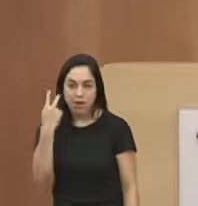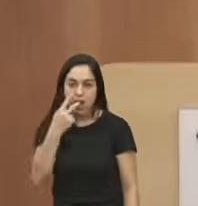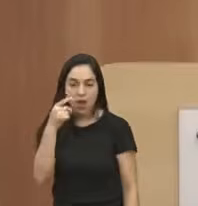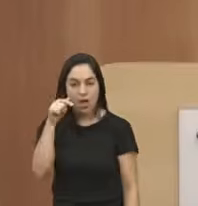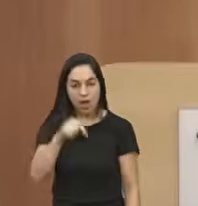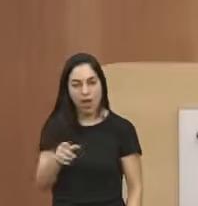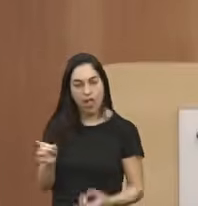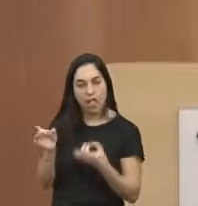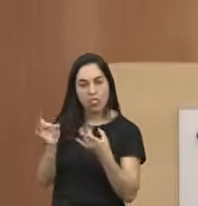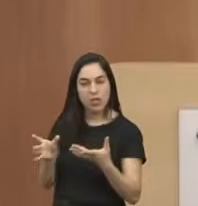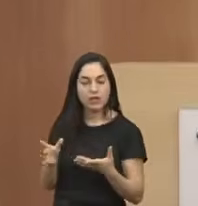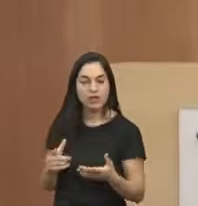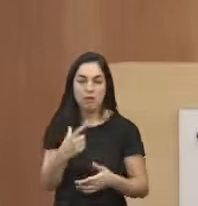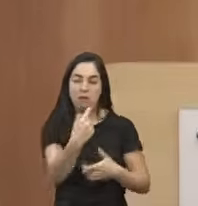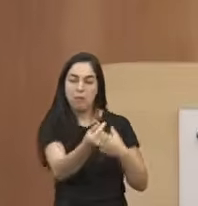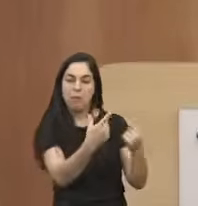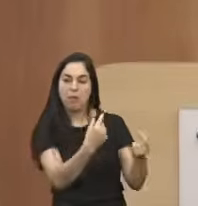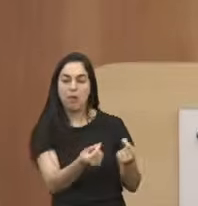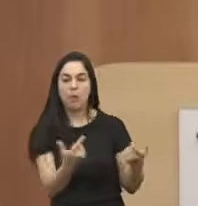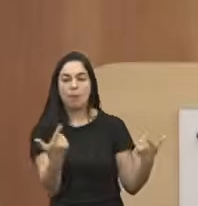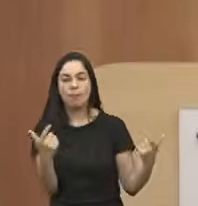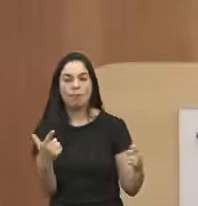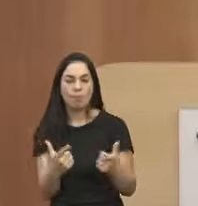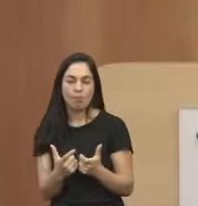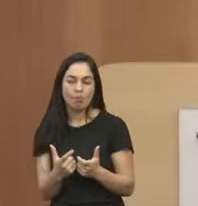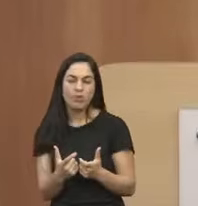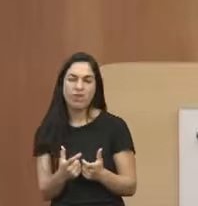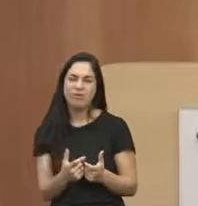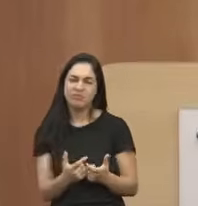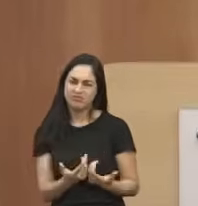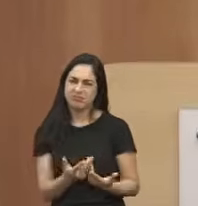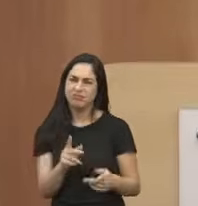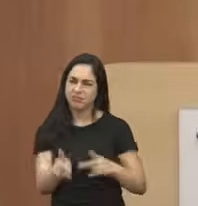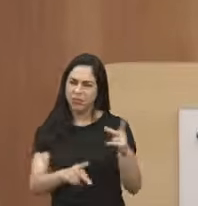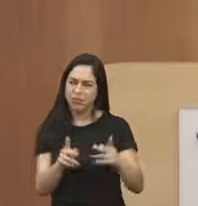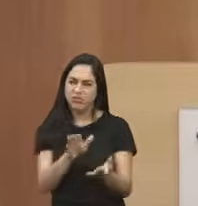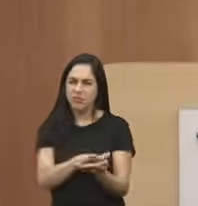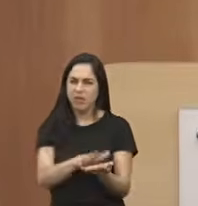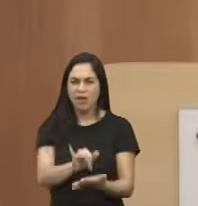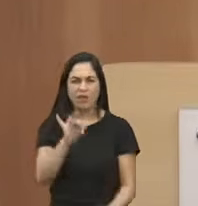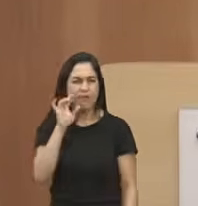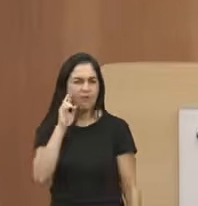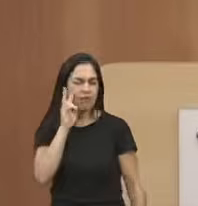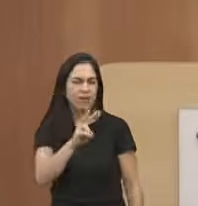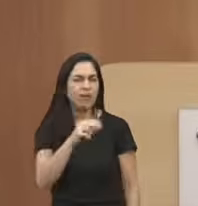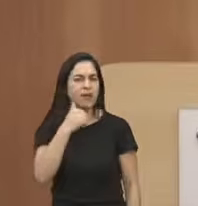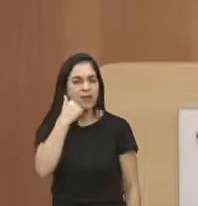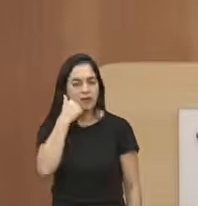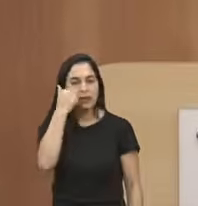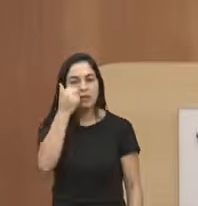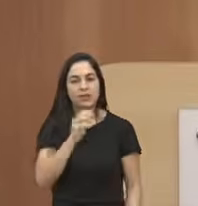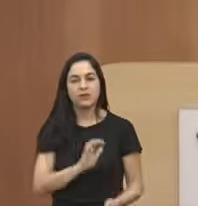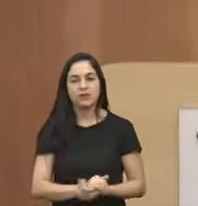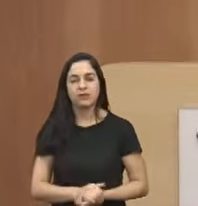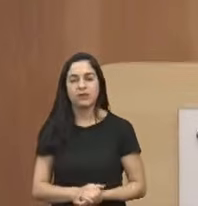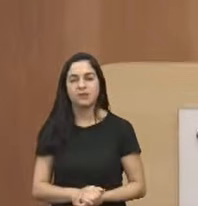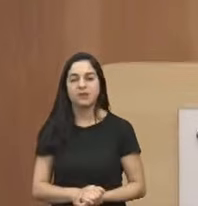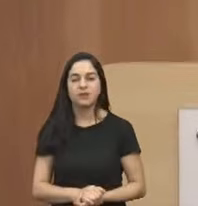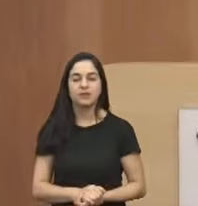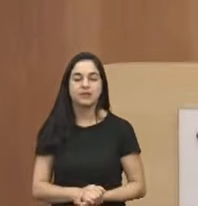aqui, e é uma vergonha para a população da cidade de Jacareí eleger vereador que não fica aqui na sessão de Câmara, no dia da sessão de Câmara.